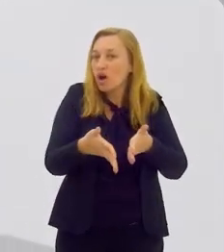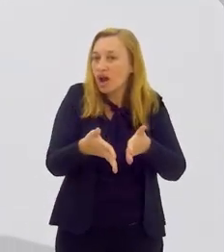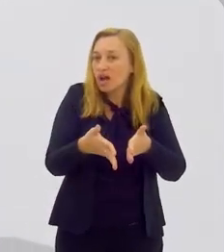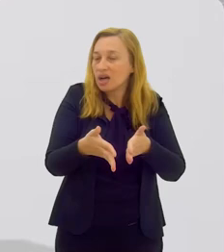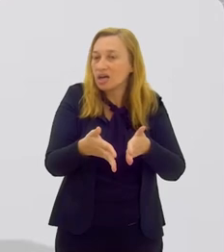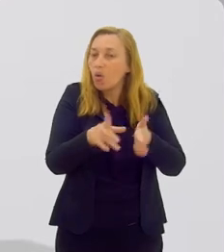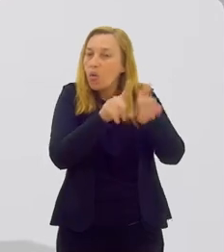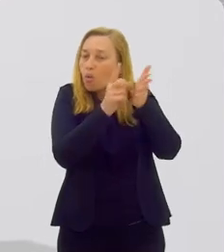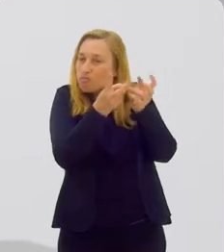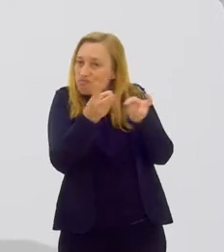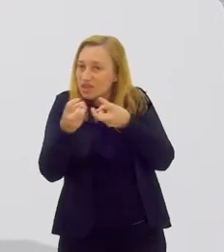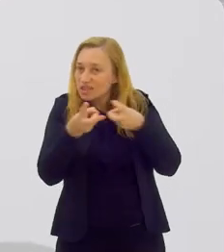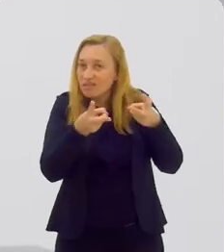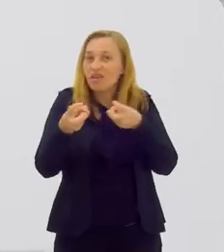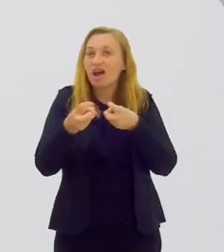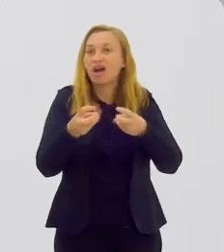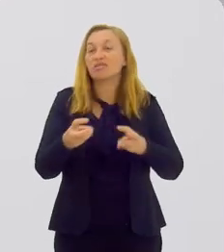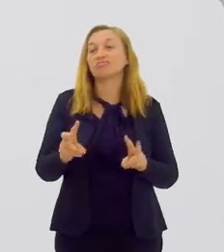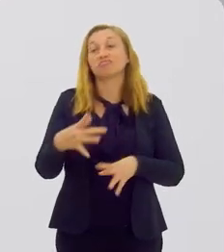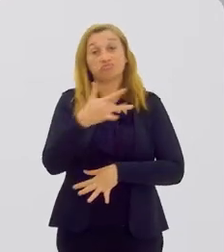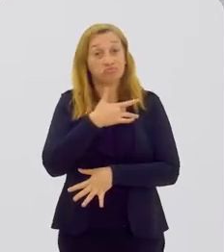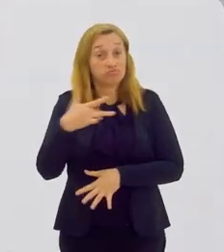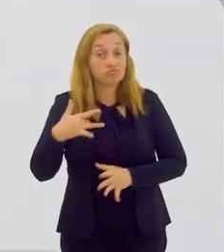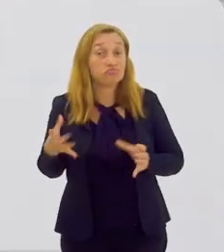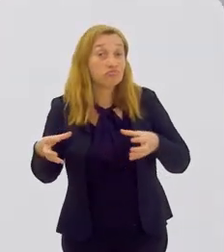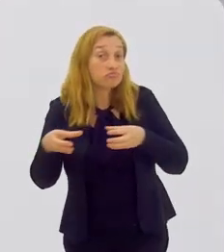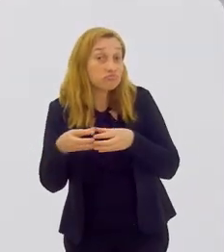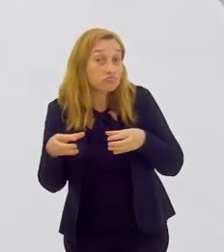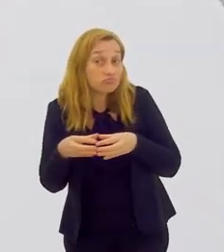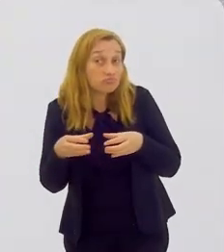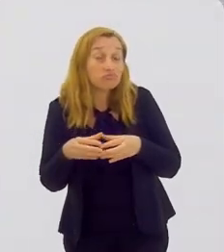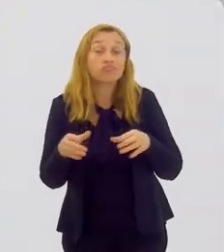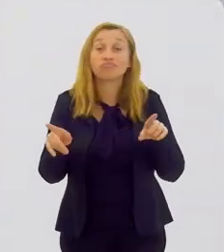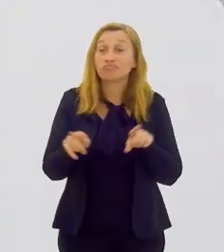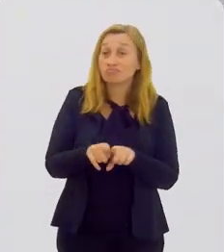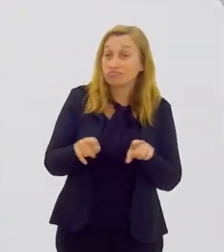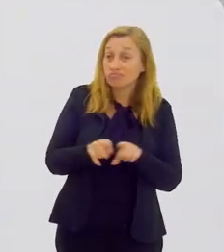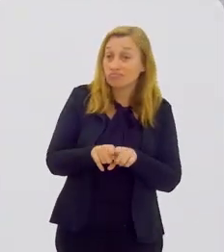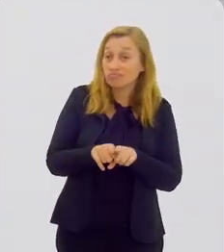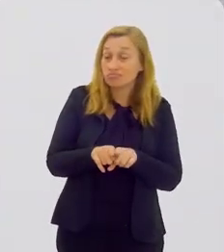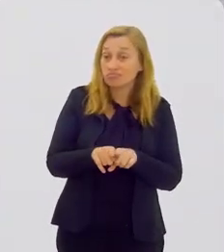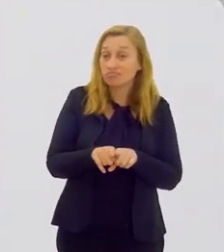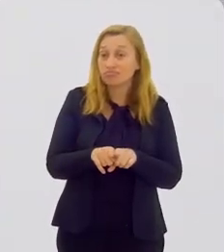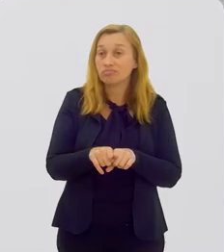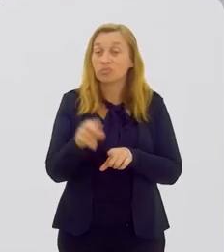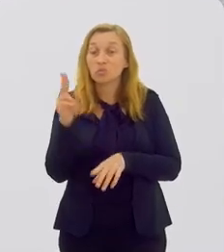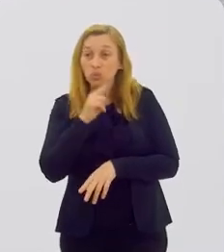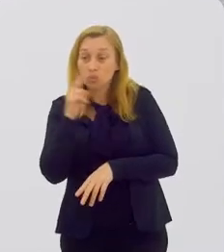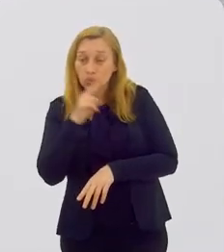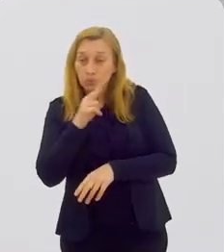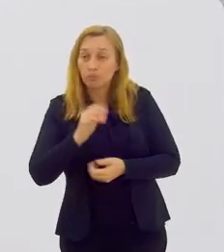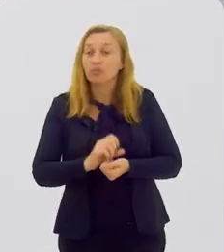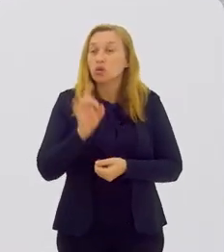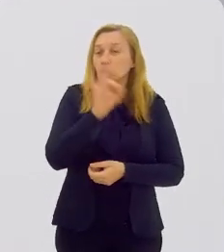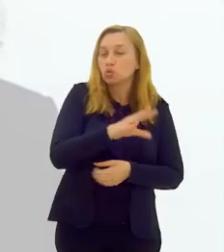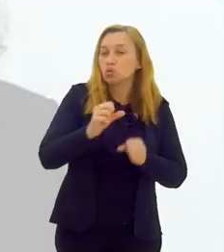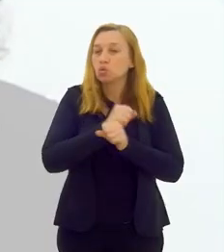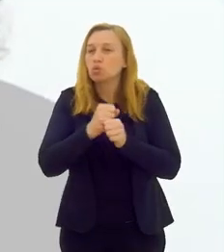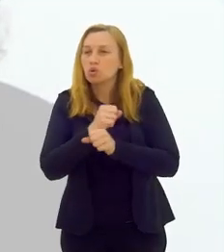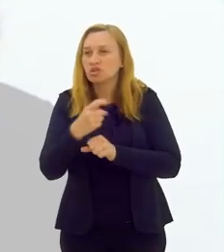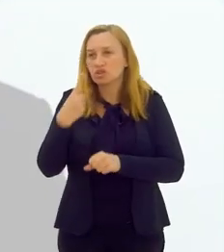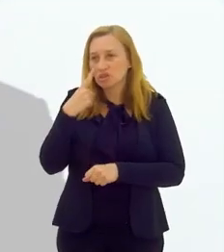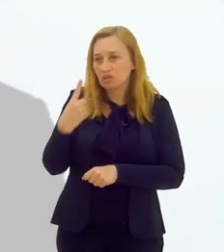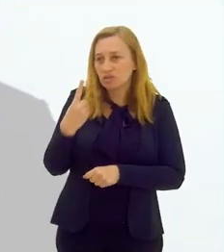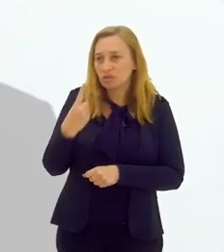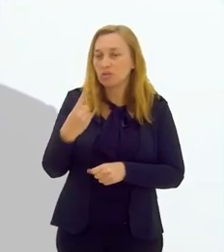também voltado para observar as questões de saúde coletiva e urgência e emergência. Nos últimos